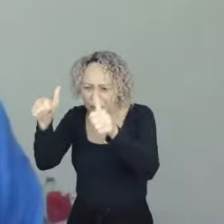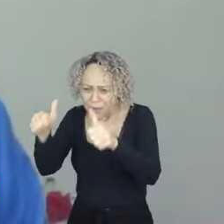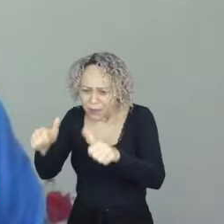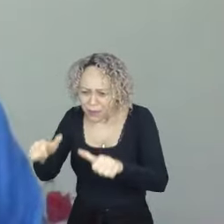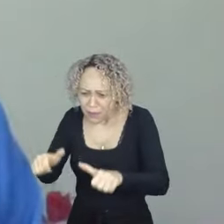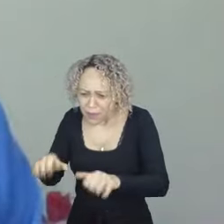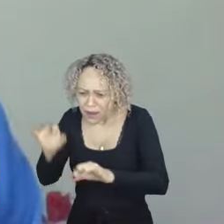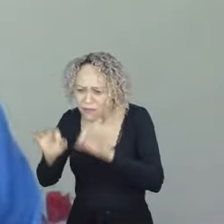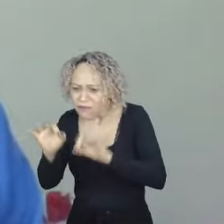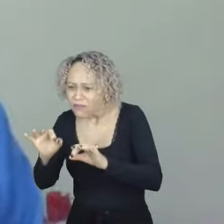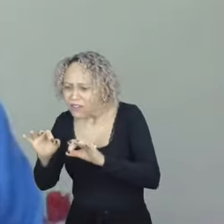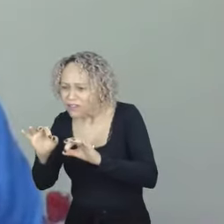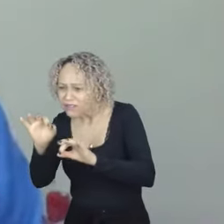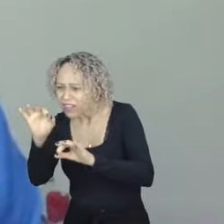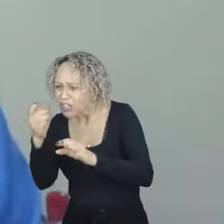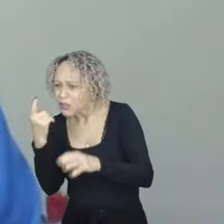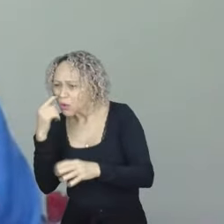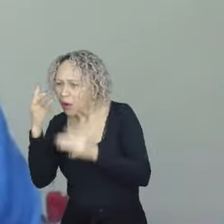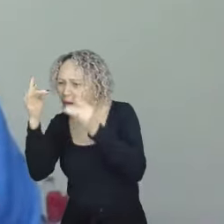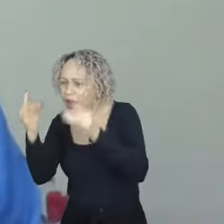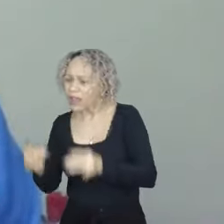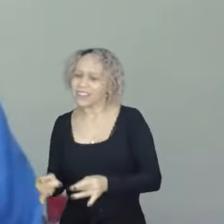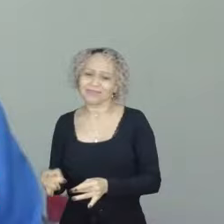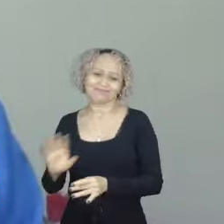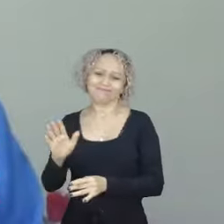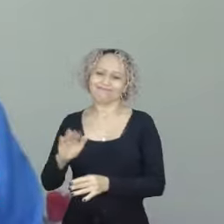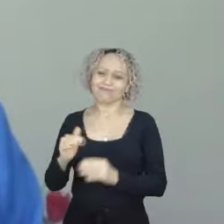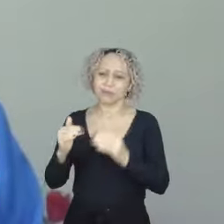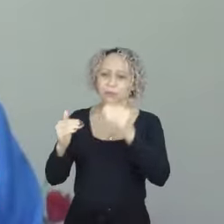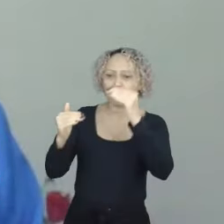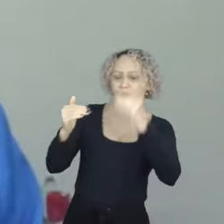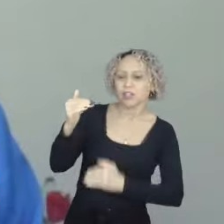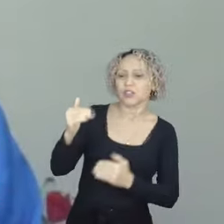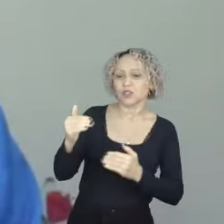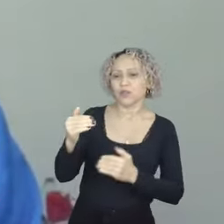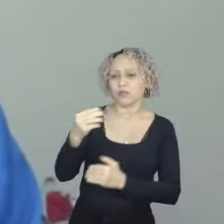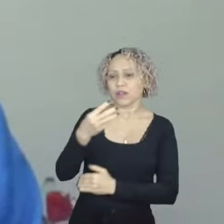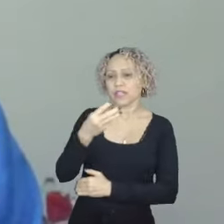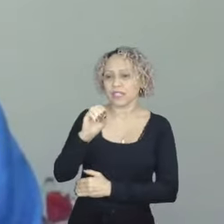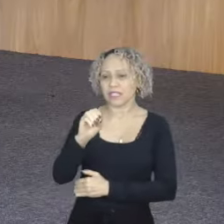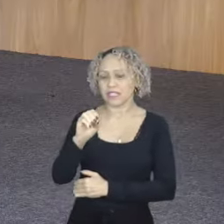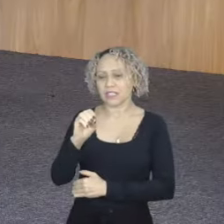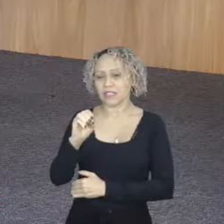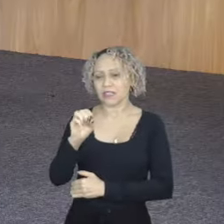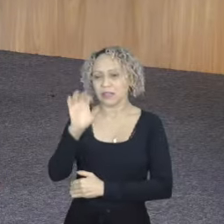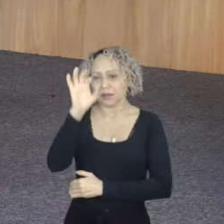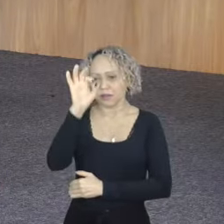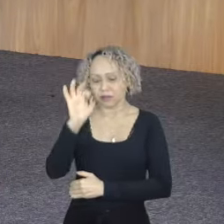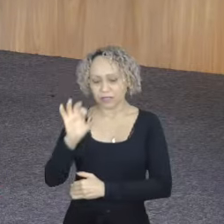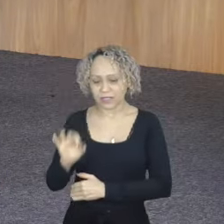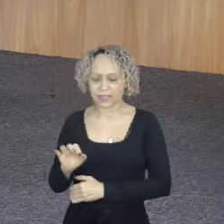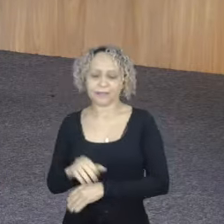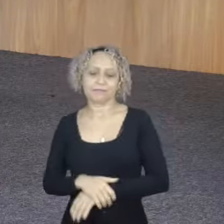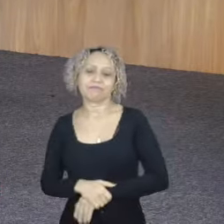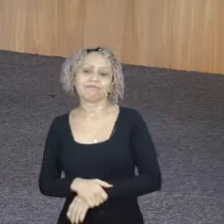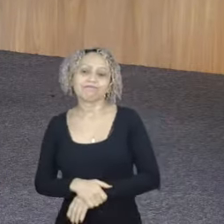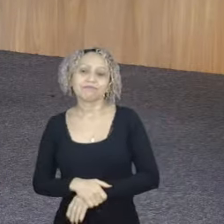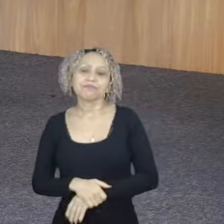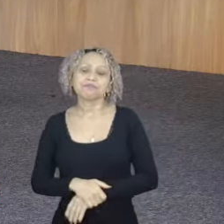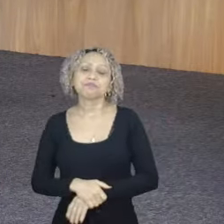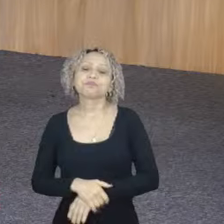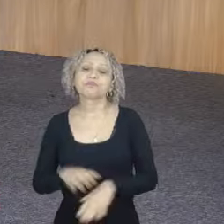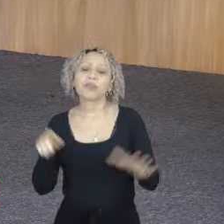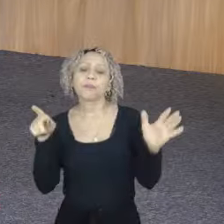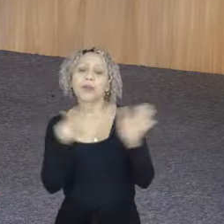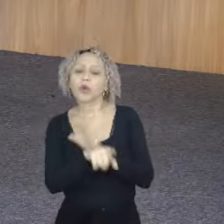com pessoas que terão condições de nos ajudar a fazer esse levantamento. Secretário, e como é que vai funcionar essa comissão?